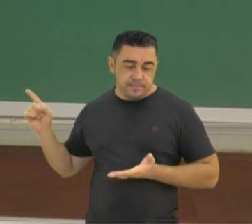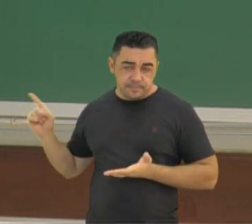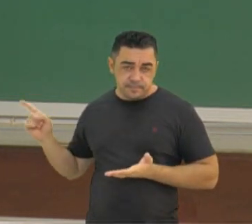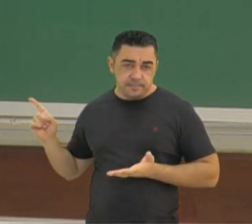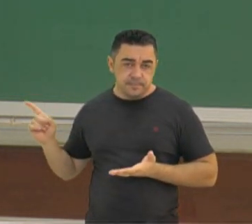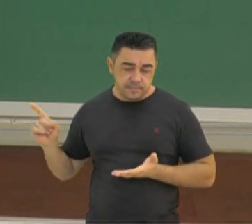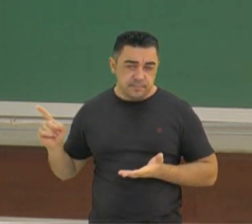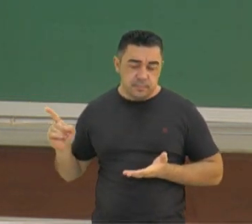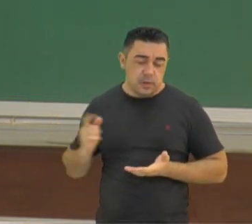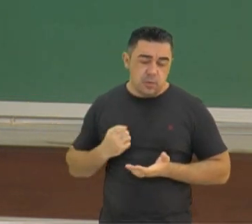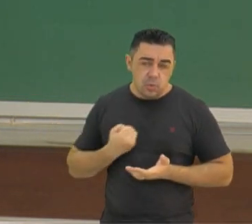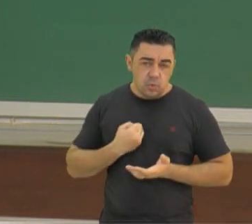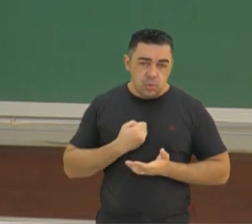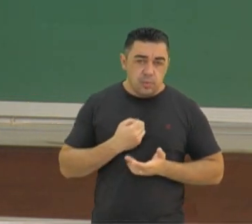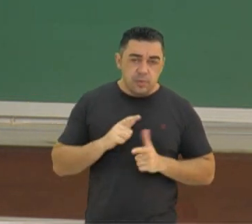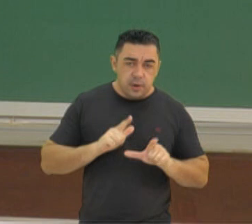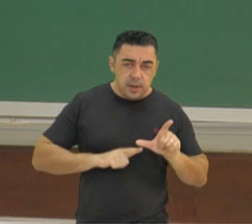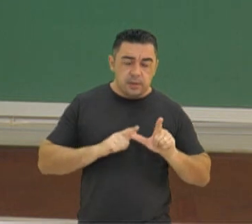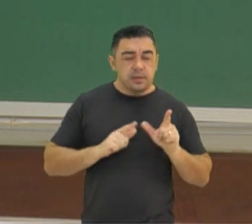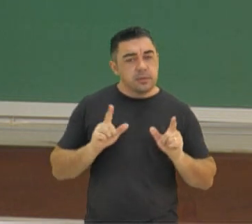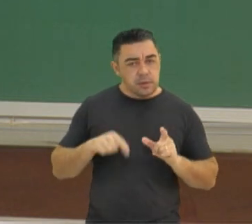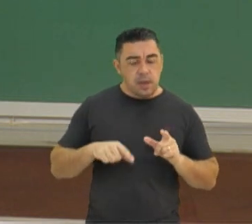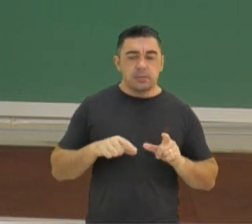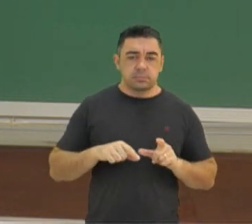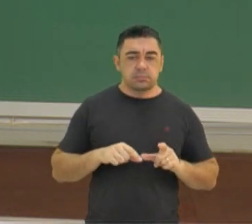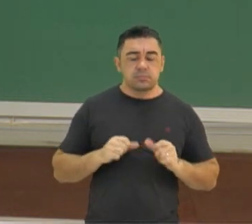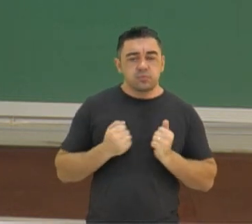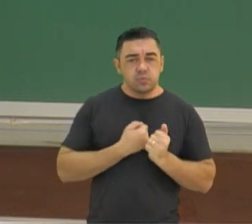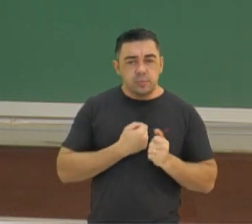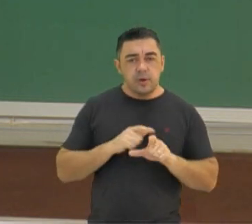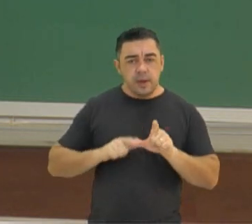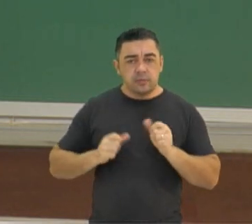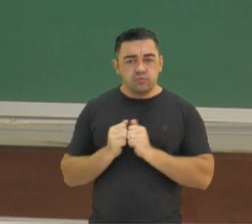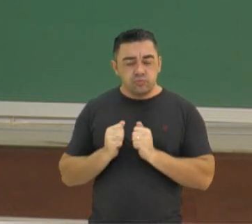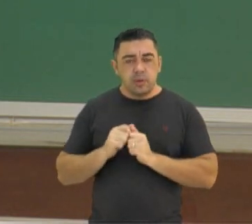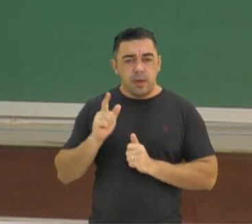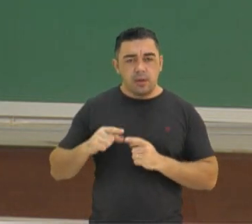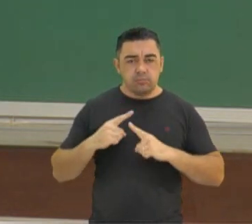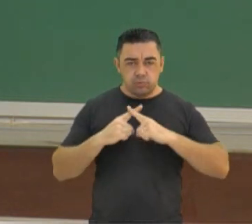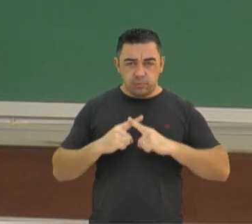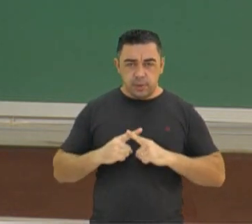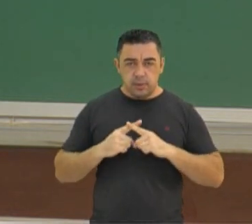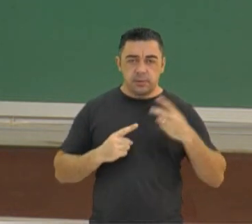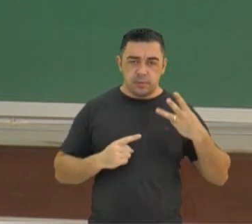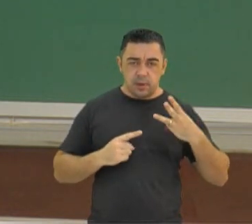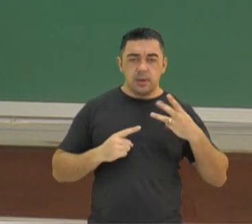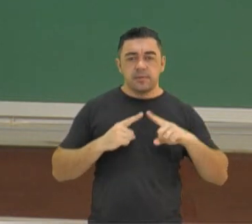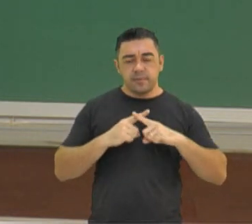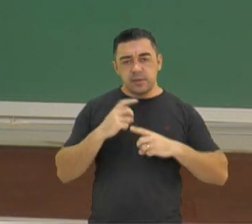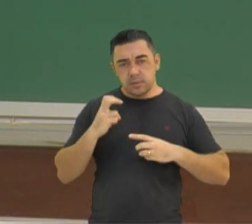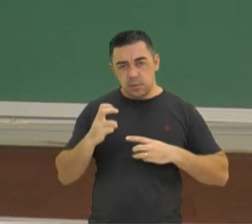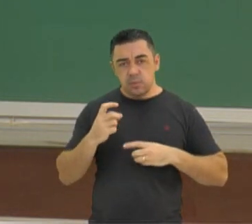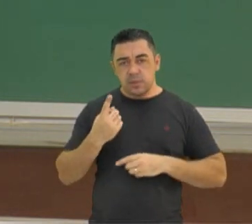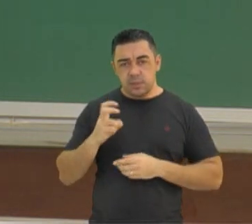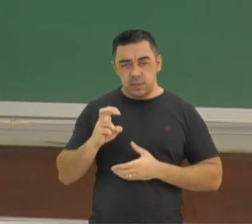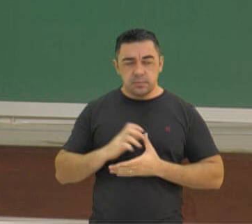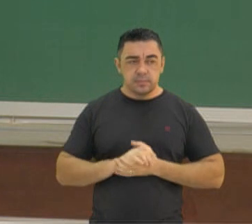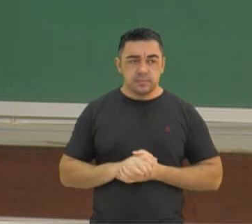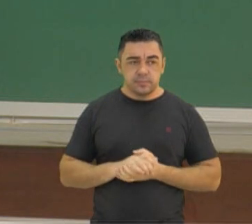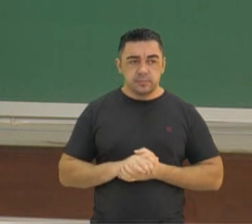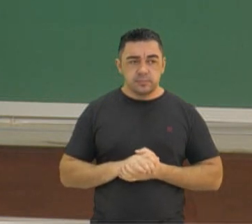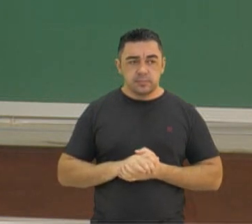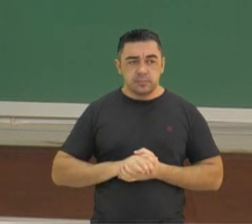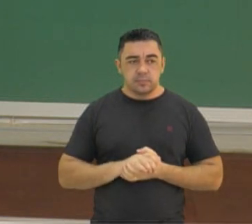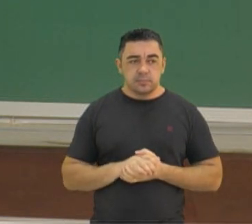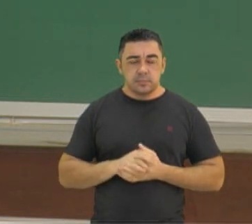né? Sempre que tem um número e uma letra, o número está multiplicando a letra, então 3 vezes 5 é 15, tá